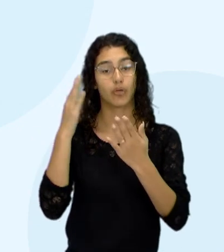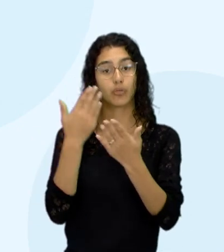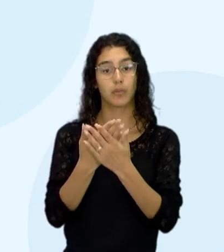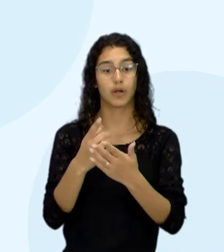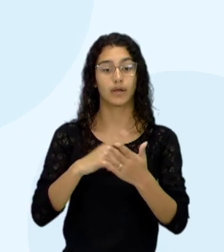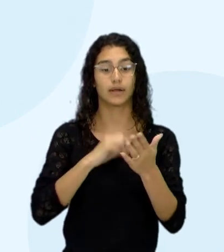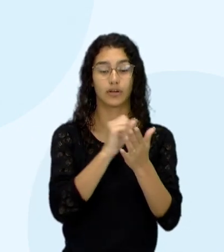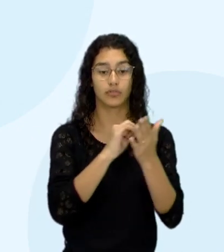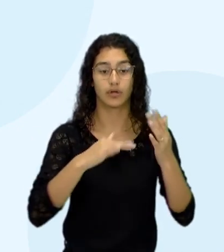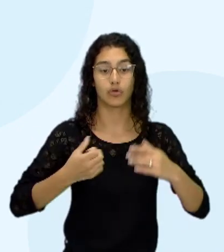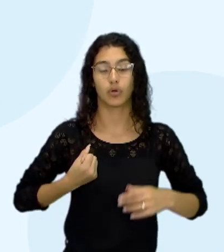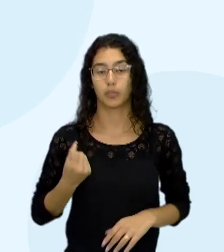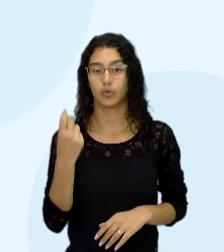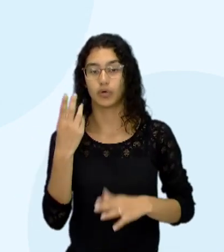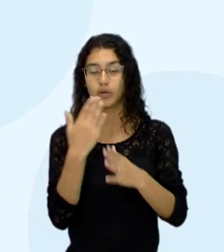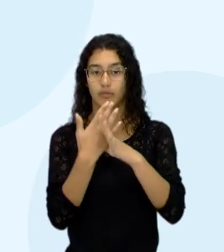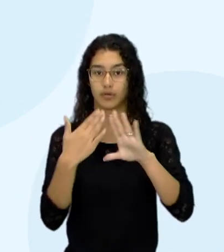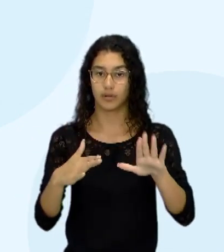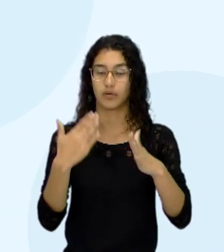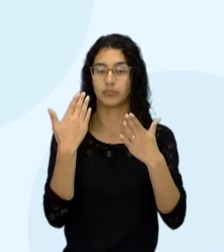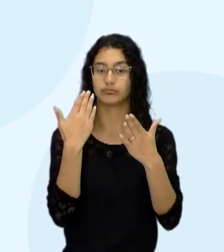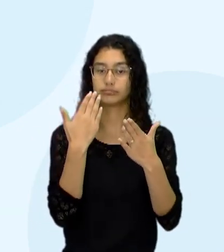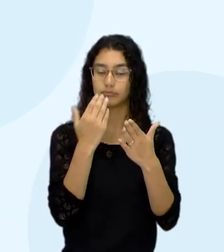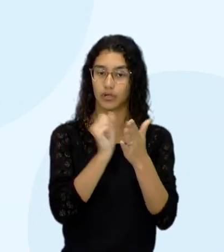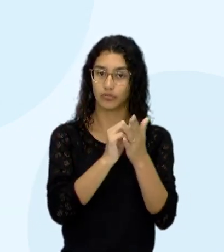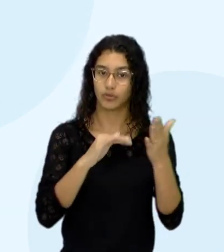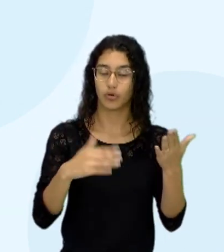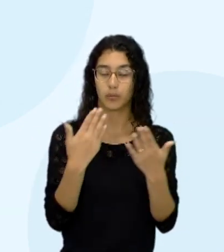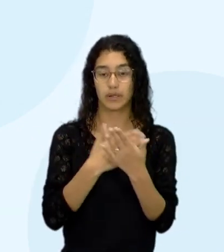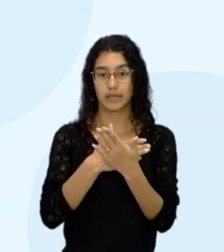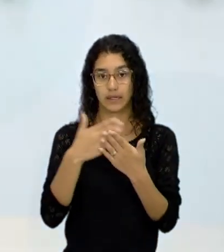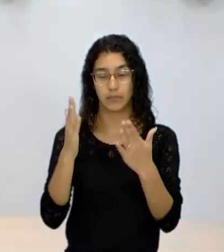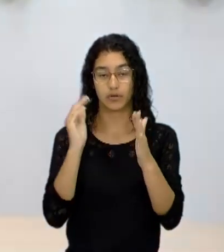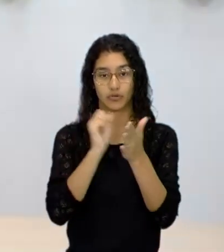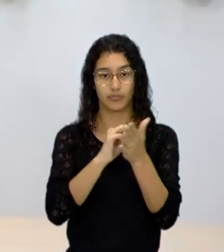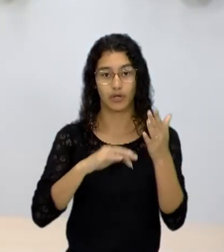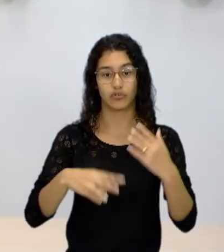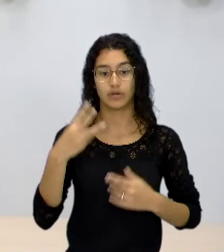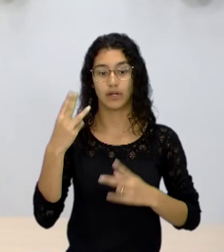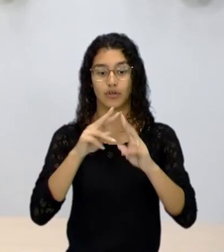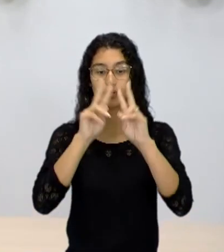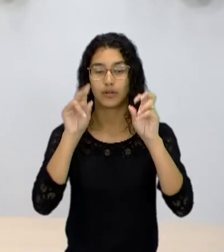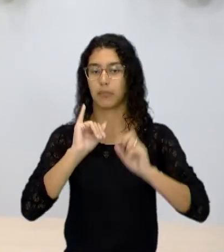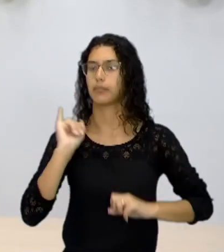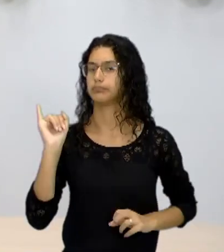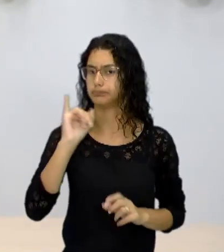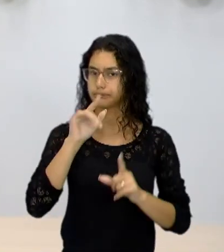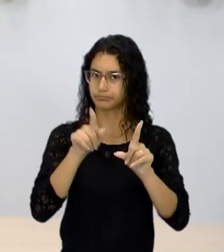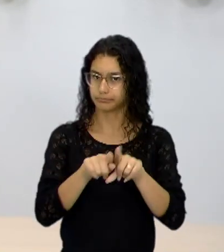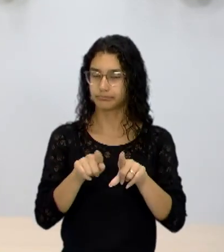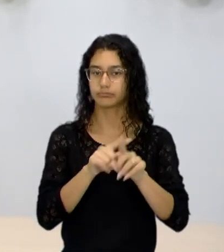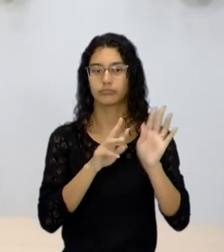a atividade 2, terminamos a nossa atividade, começaremos a atividade 3 e o tema é importantíssimo, hein?